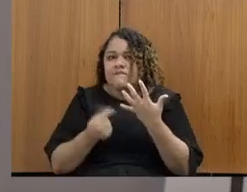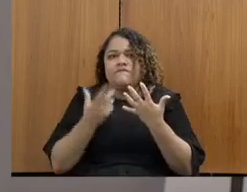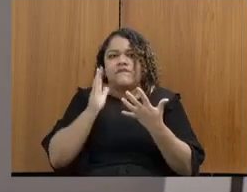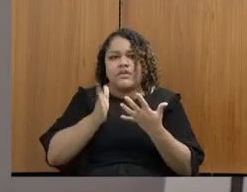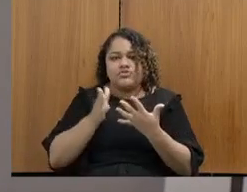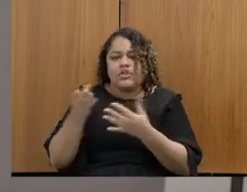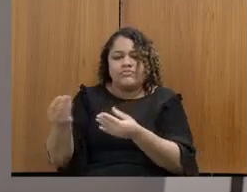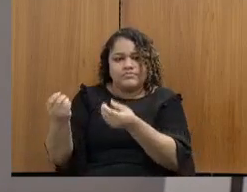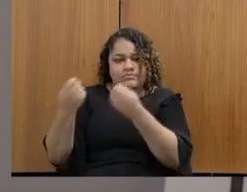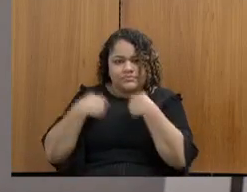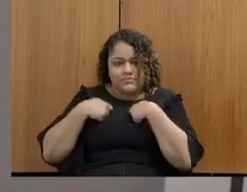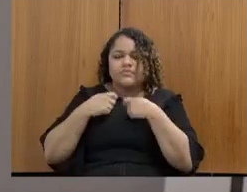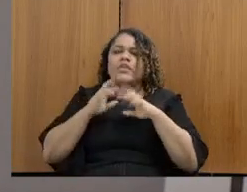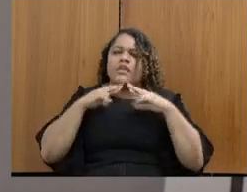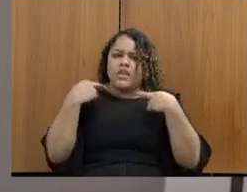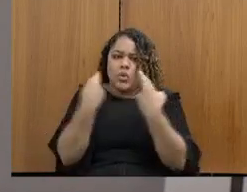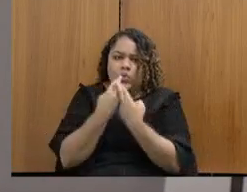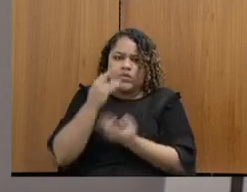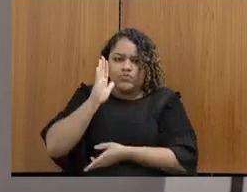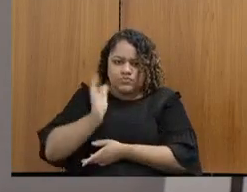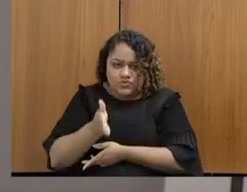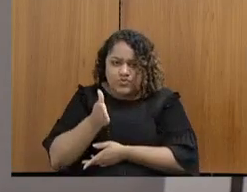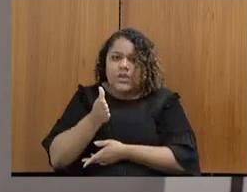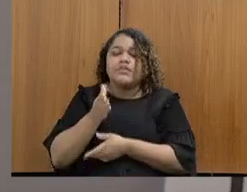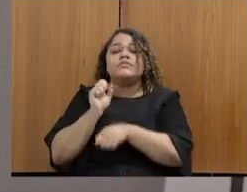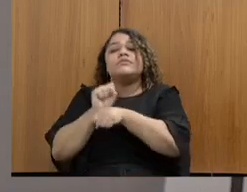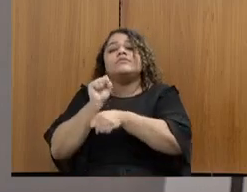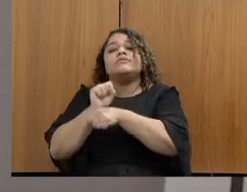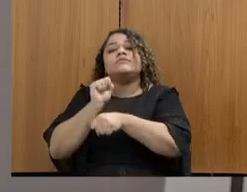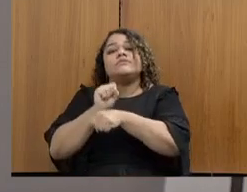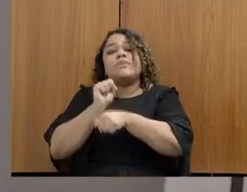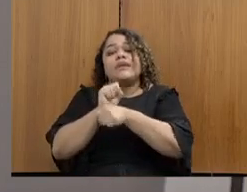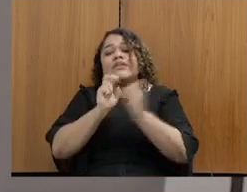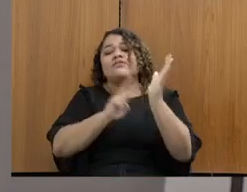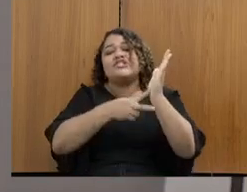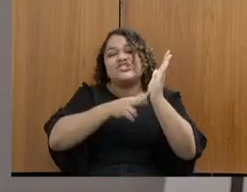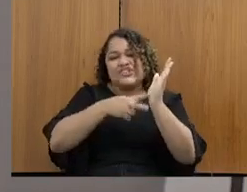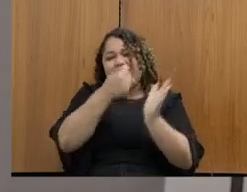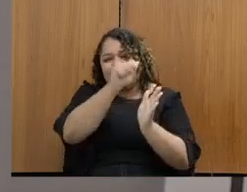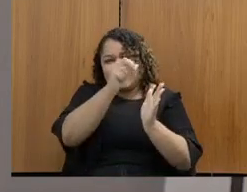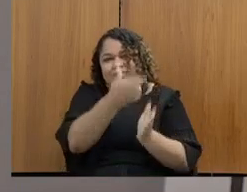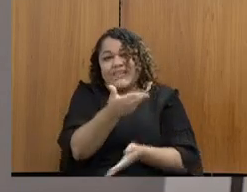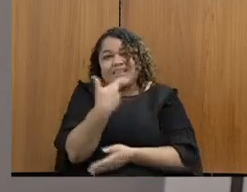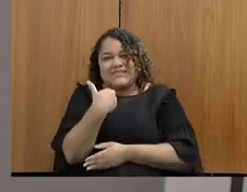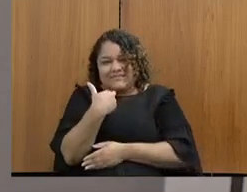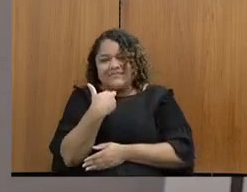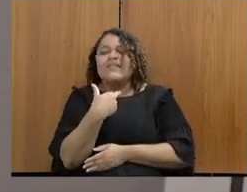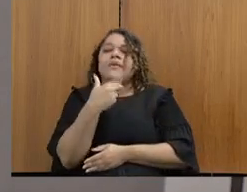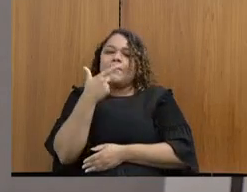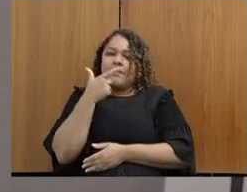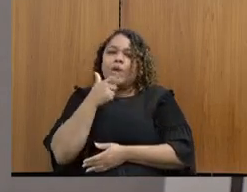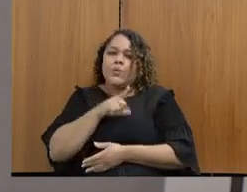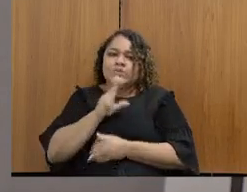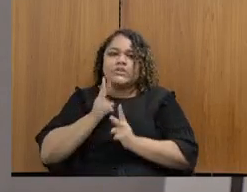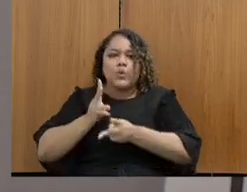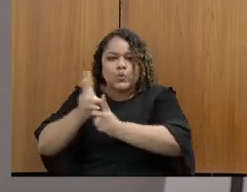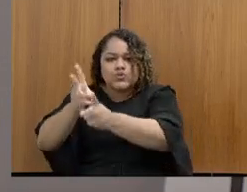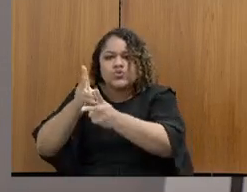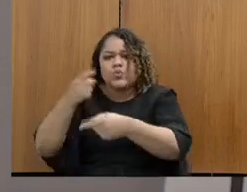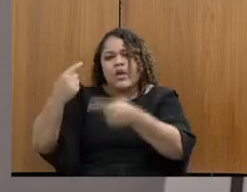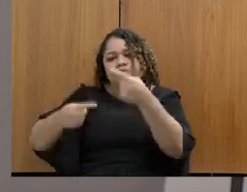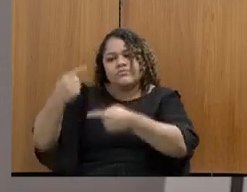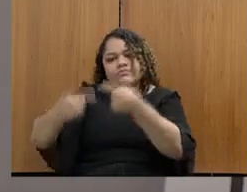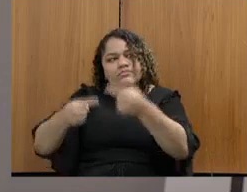Estamos aguardando Inclusive a devolutiva por parte das entidades né para que a gente possa prosseguir esses debates